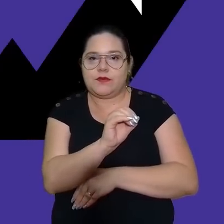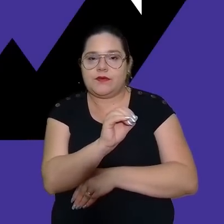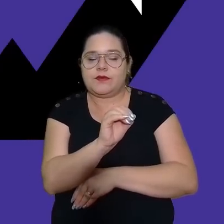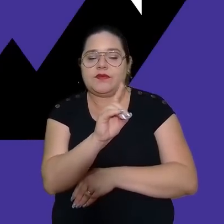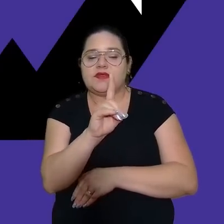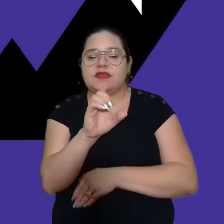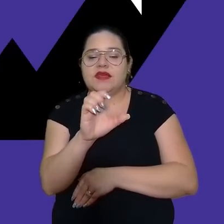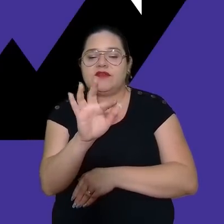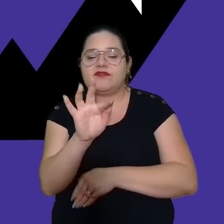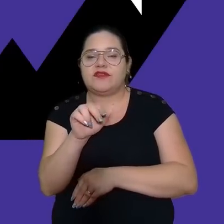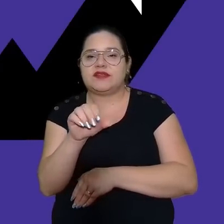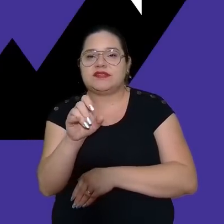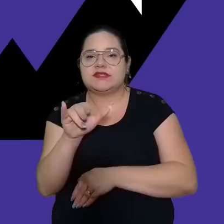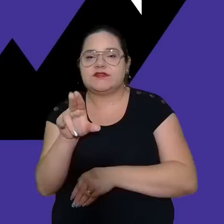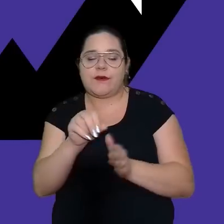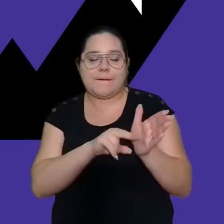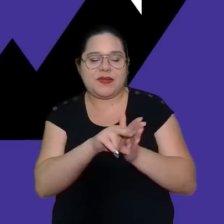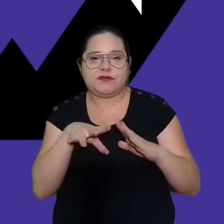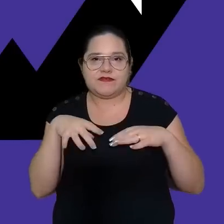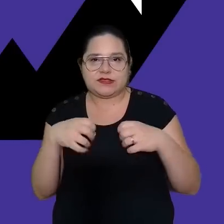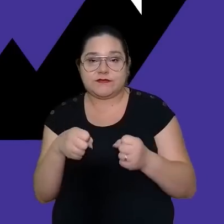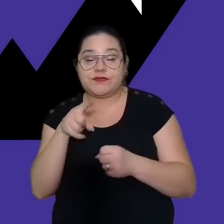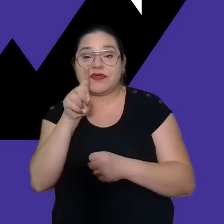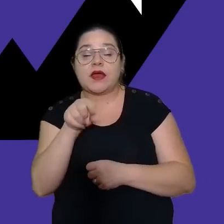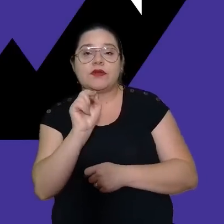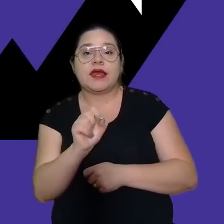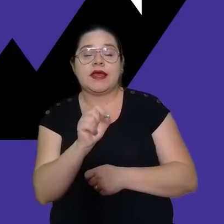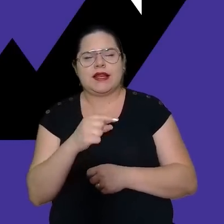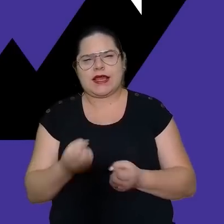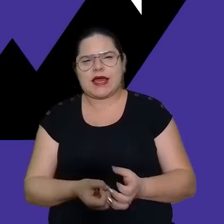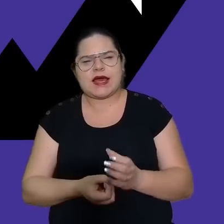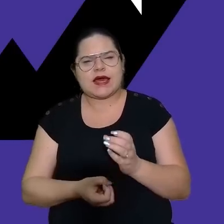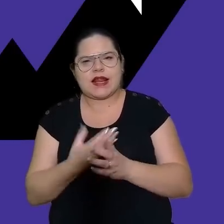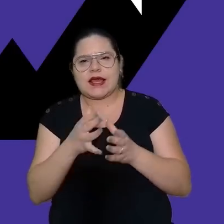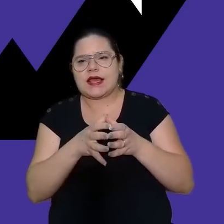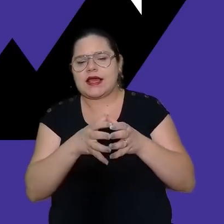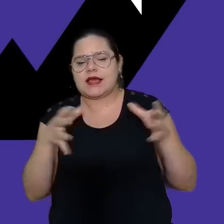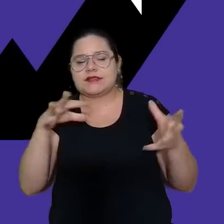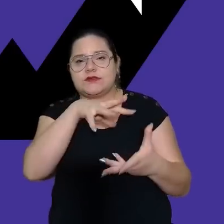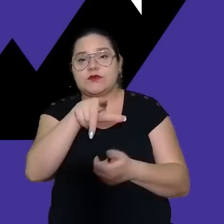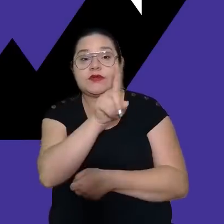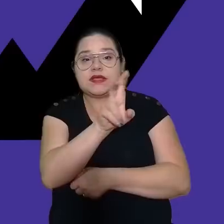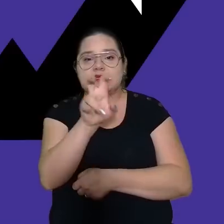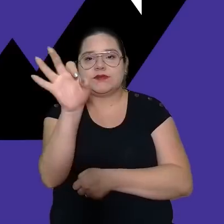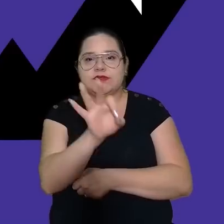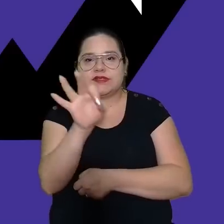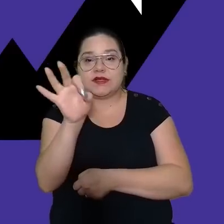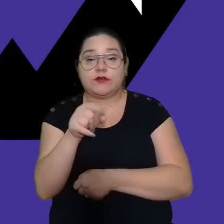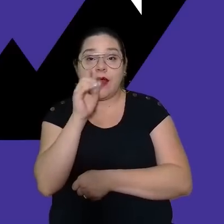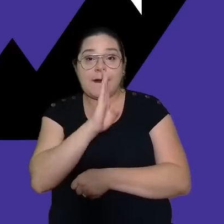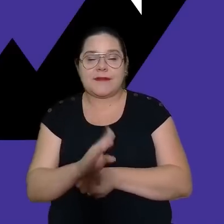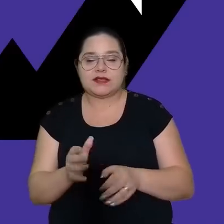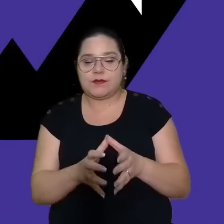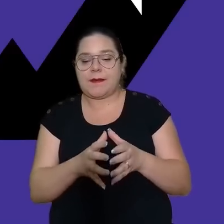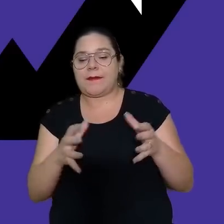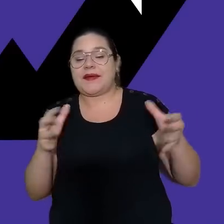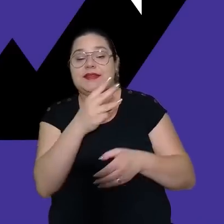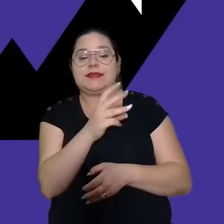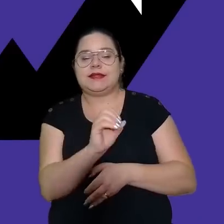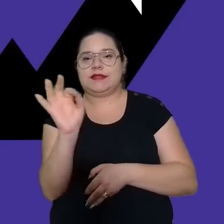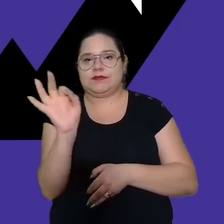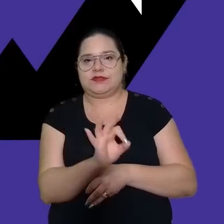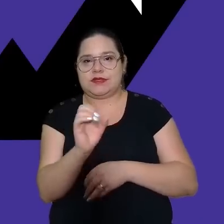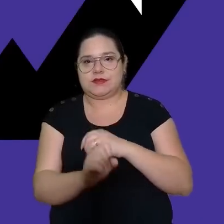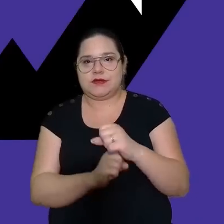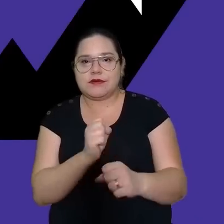Os biodefensivos crescem no mundo a 15% ao ano, no Brasil a 30% ao ano, e tem empresa associada à